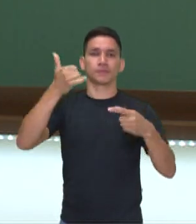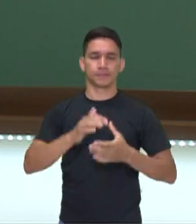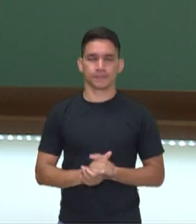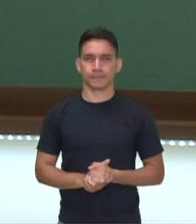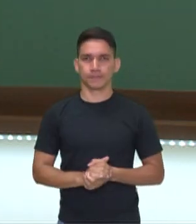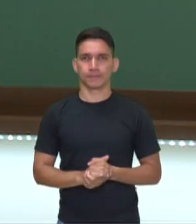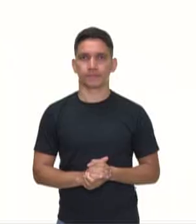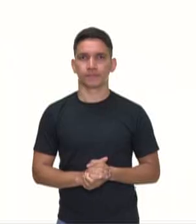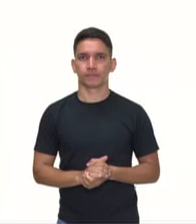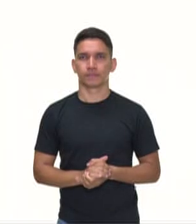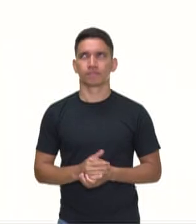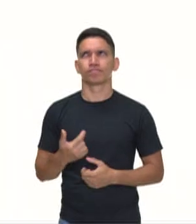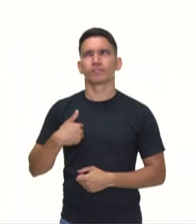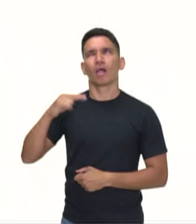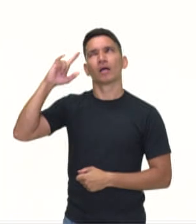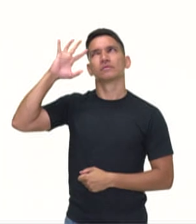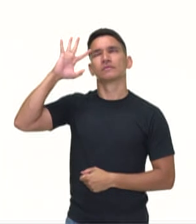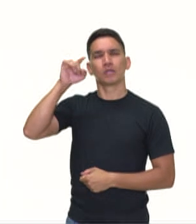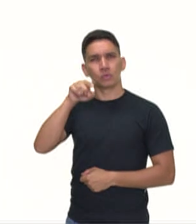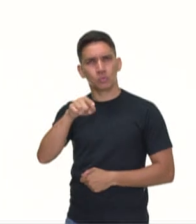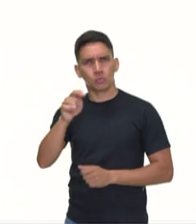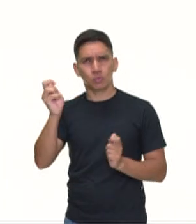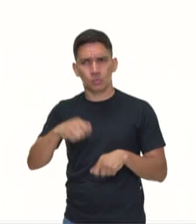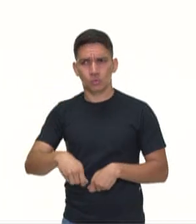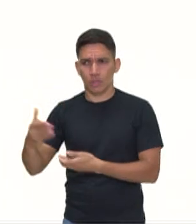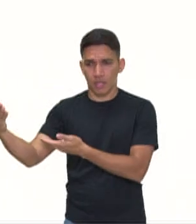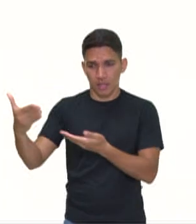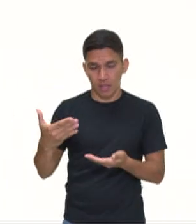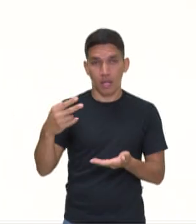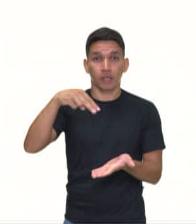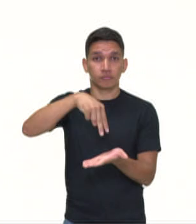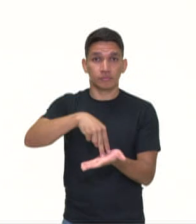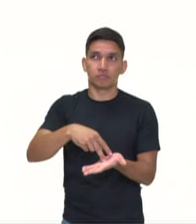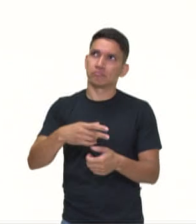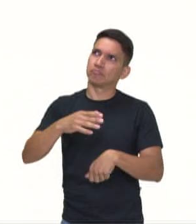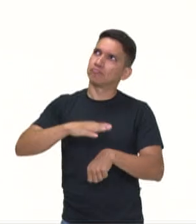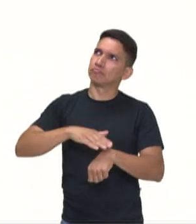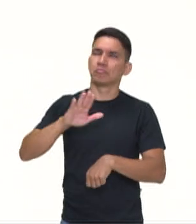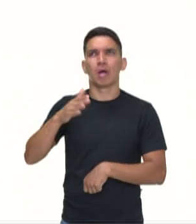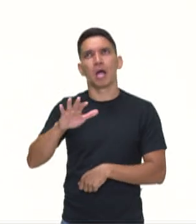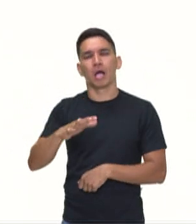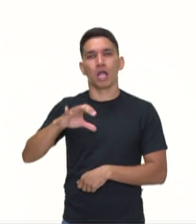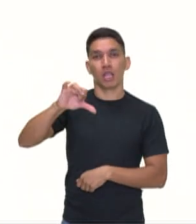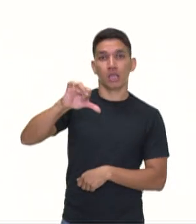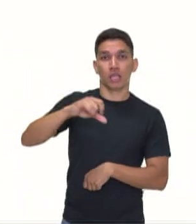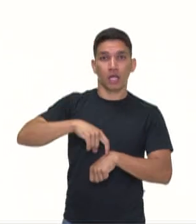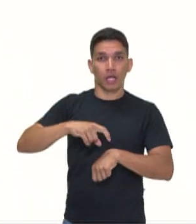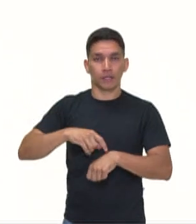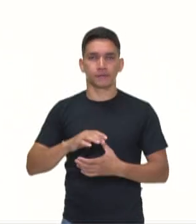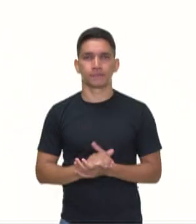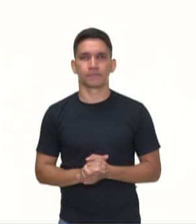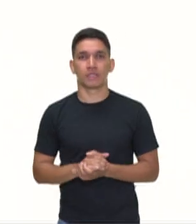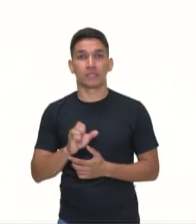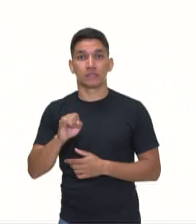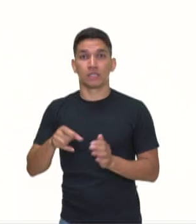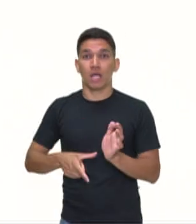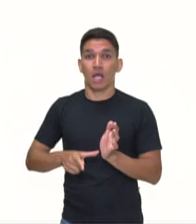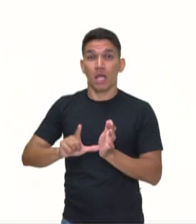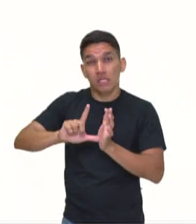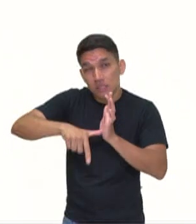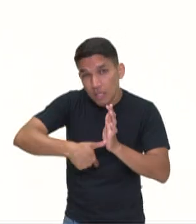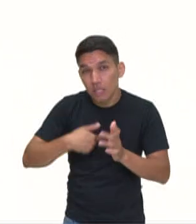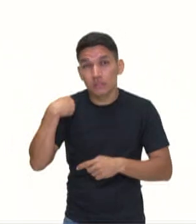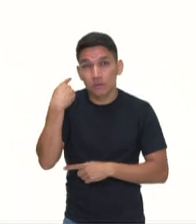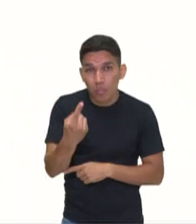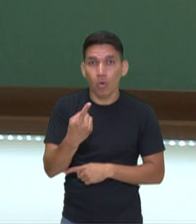possibilidade? I think you'll be here by 9 o'clock if you don't want to be late for the lecture. Uma